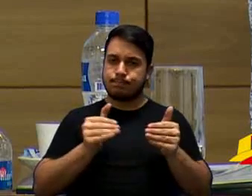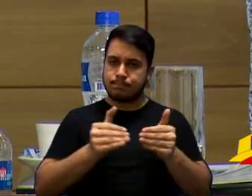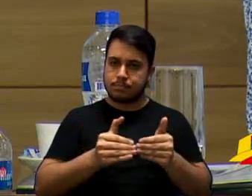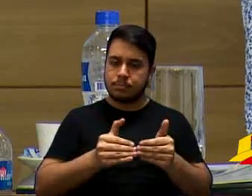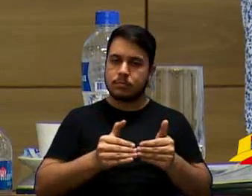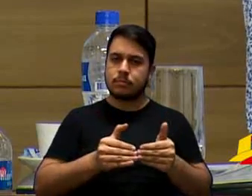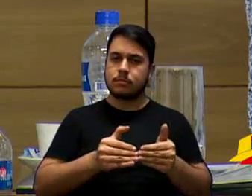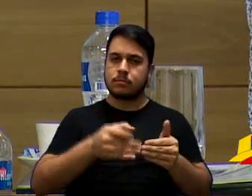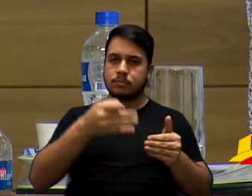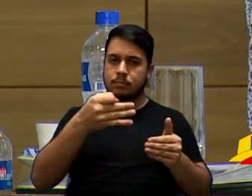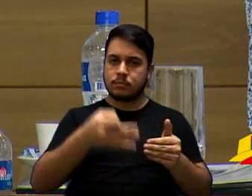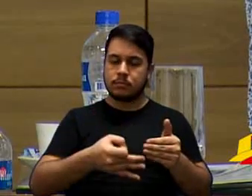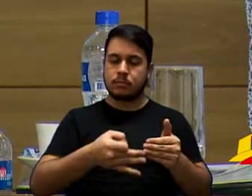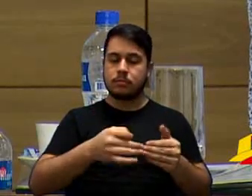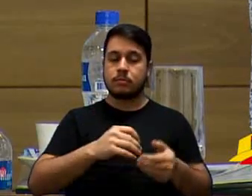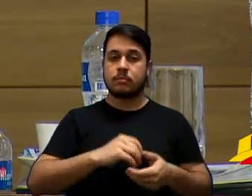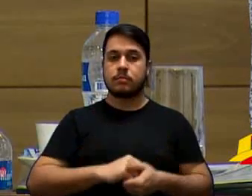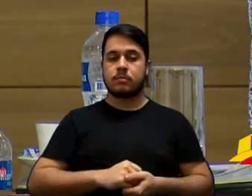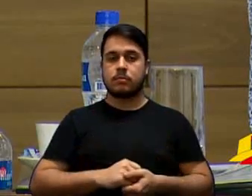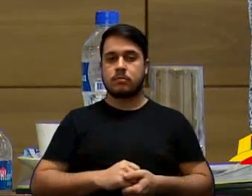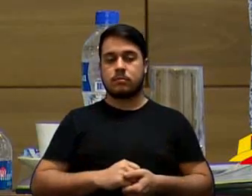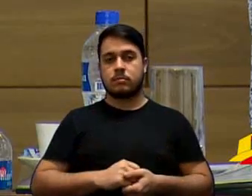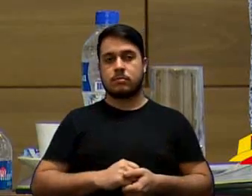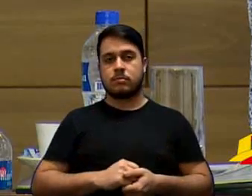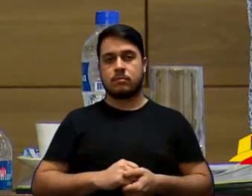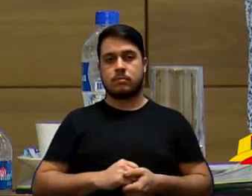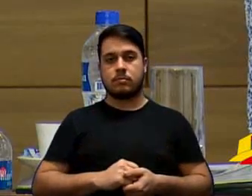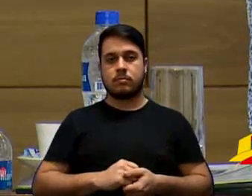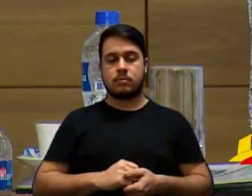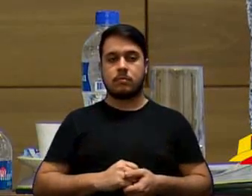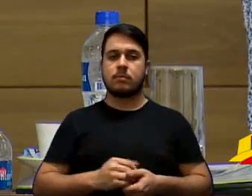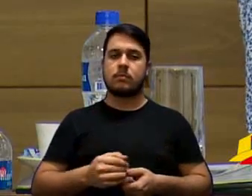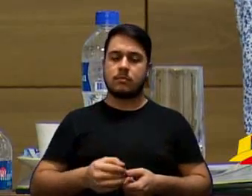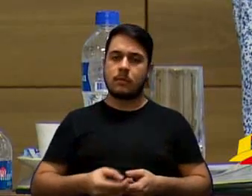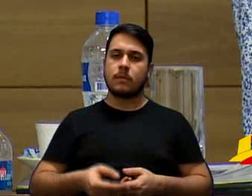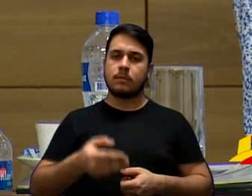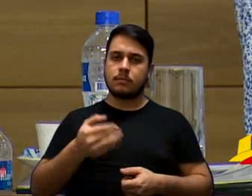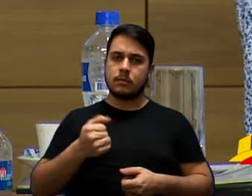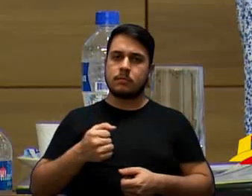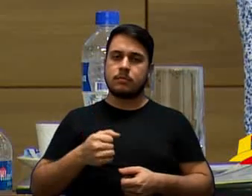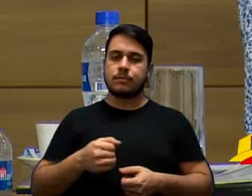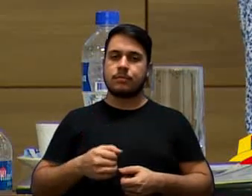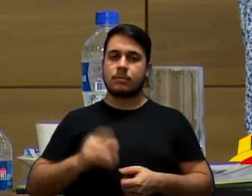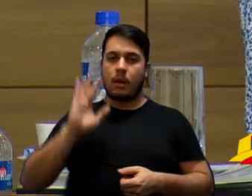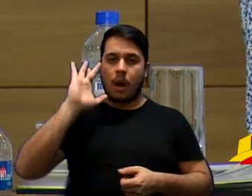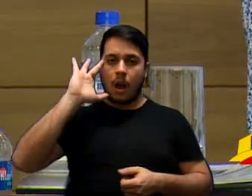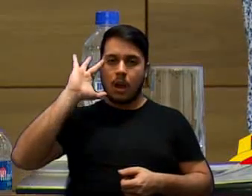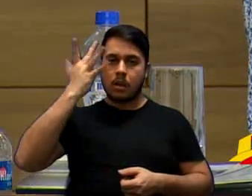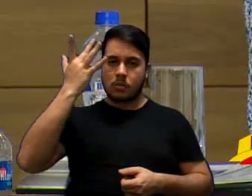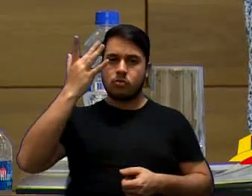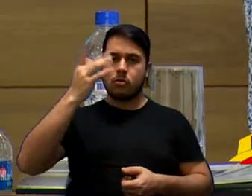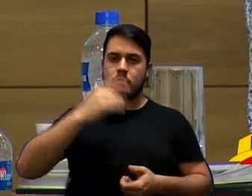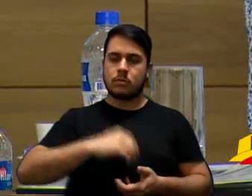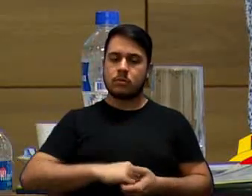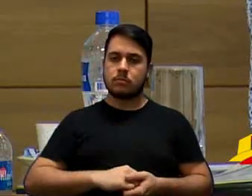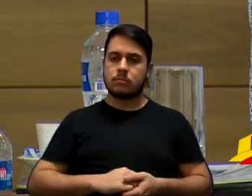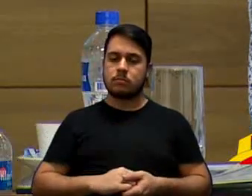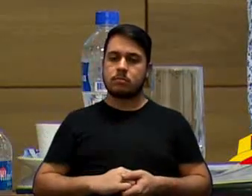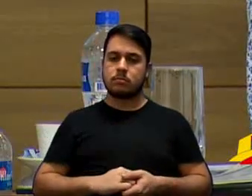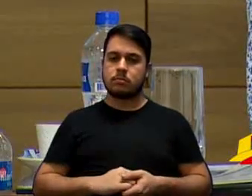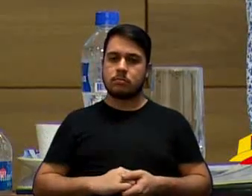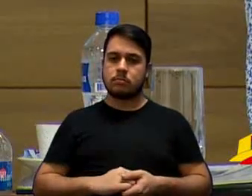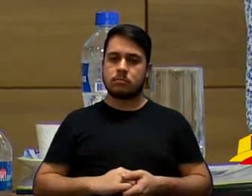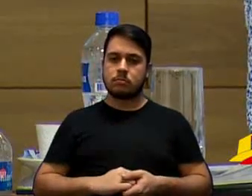estar chovendo porque no molhado não vamos ver se a gente tira tira encaminhamentos aqui pra poder continuar né